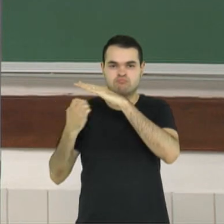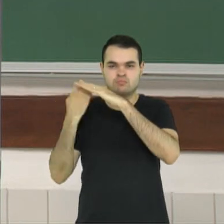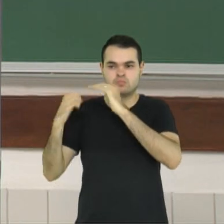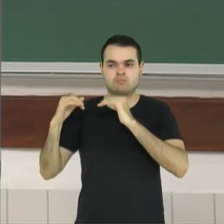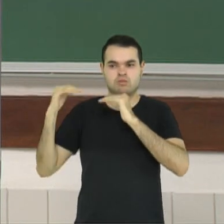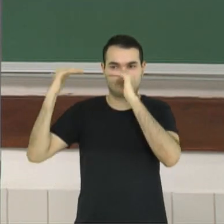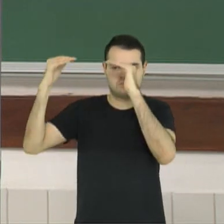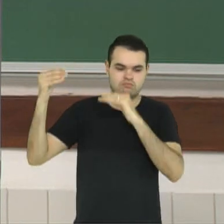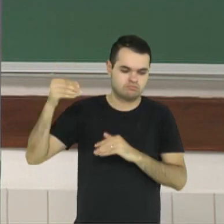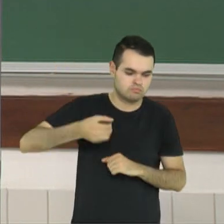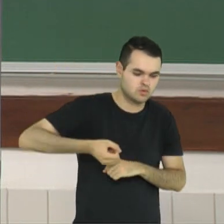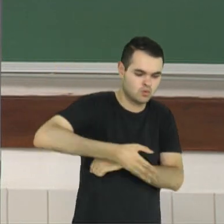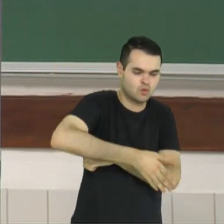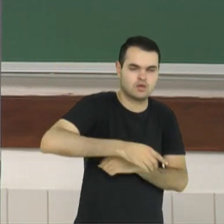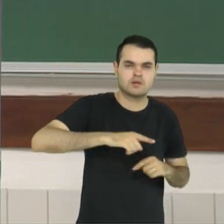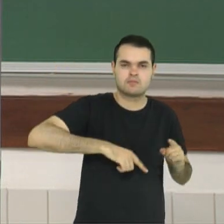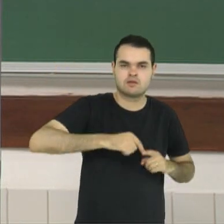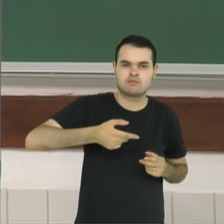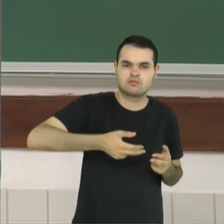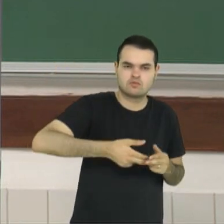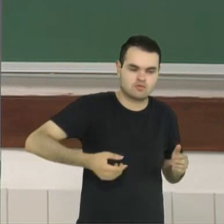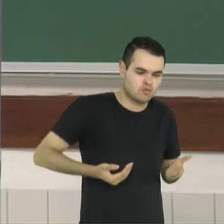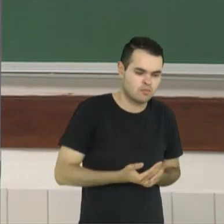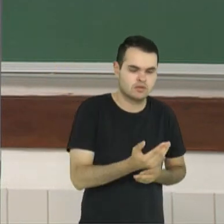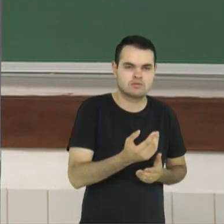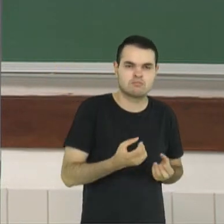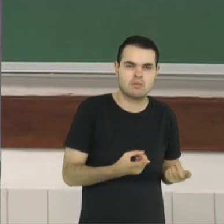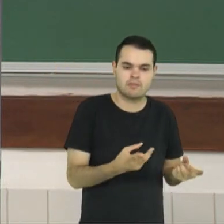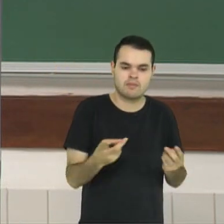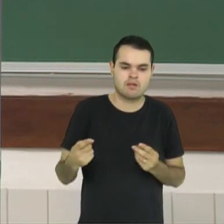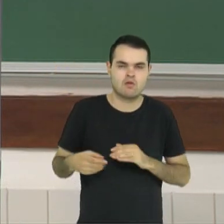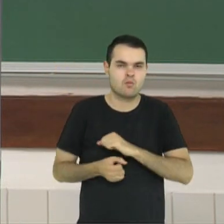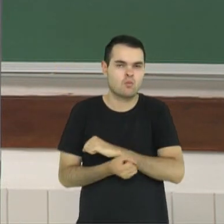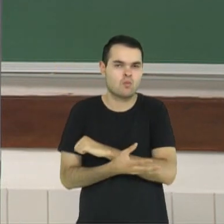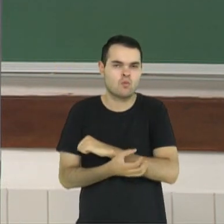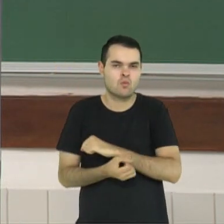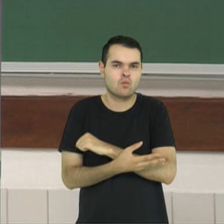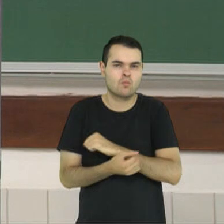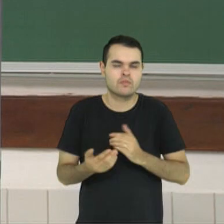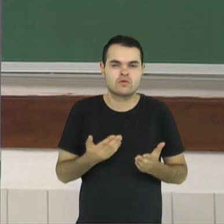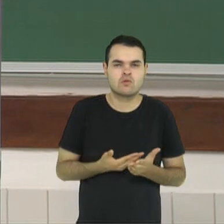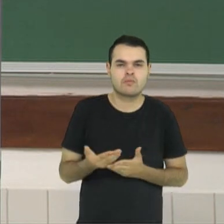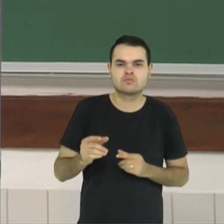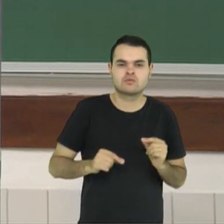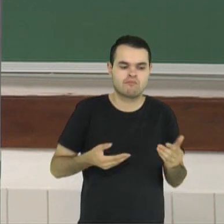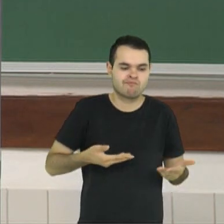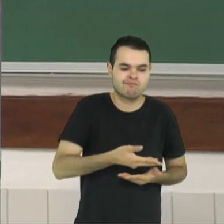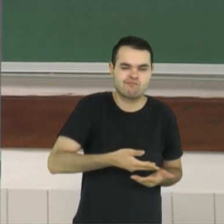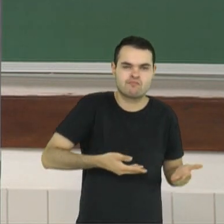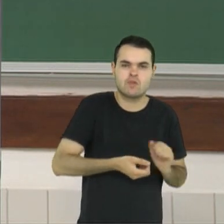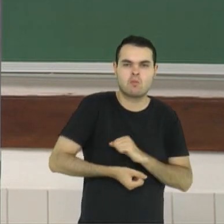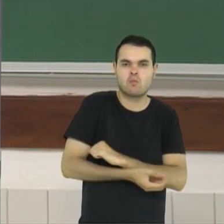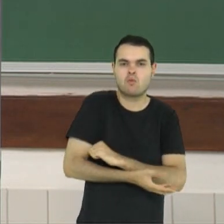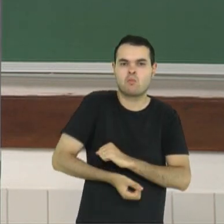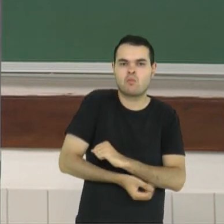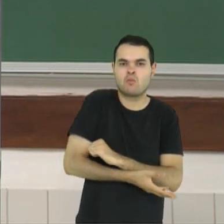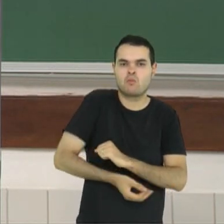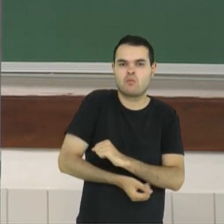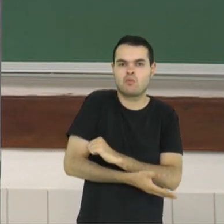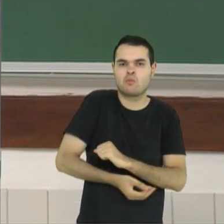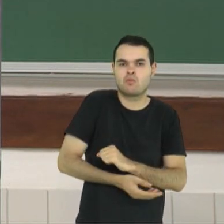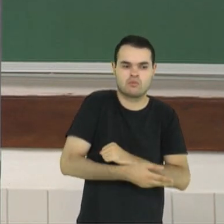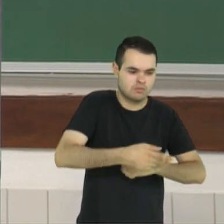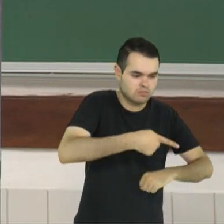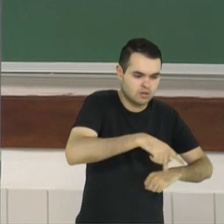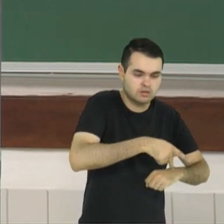lá, começa um comércio, pega pessoas corruptas e fica, tipo, fazendo propinas ali. E daí deixa esse